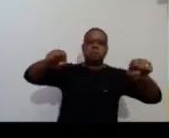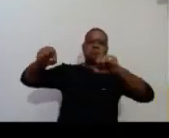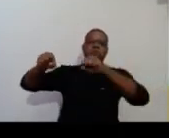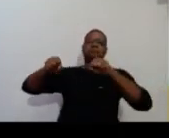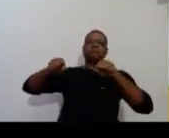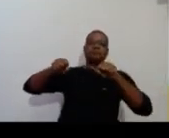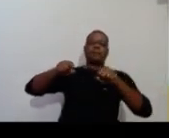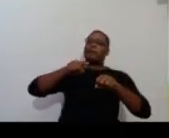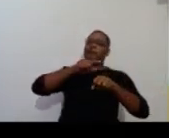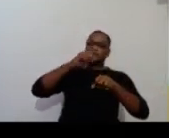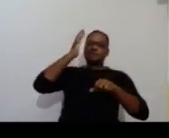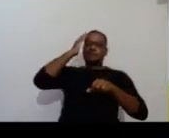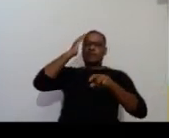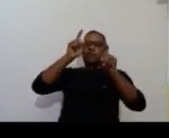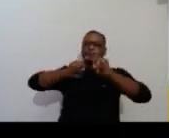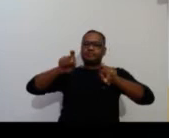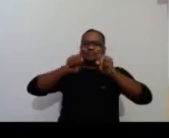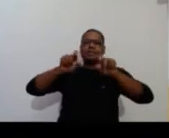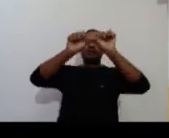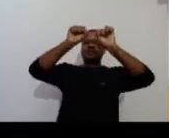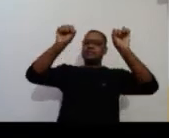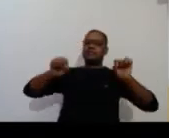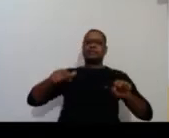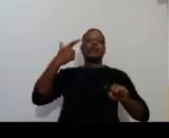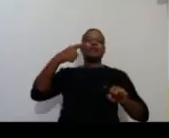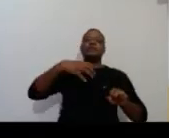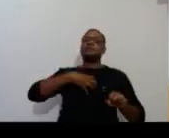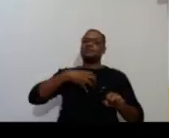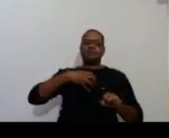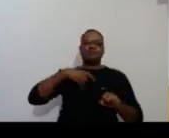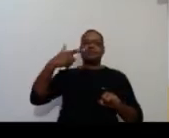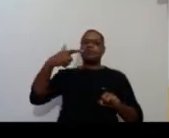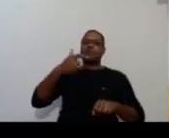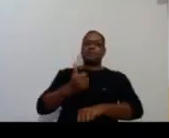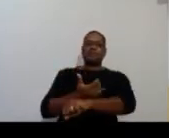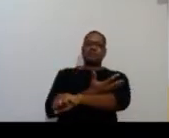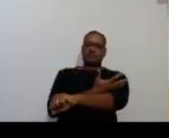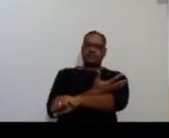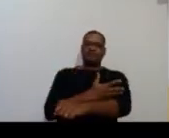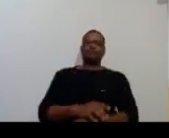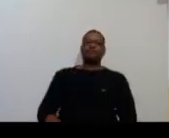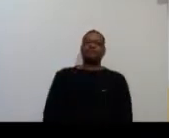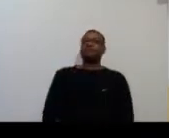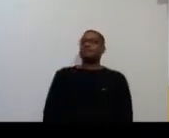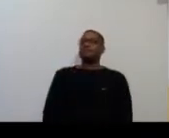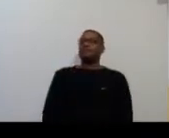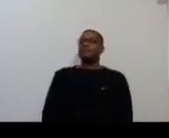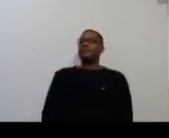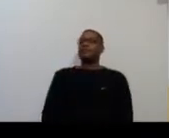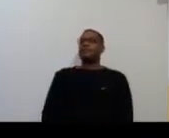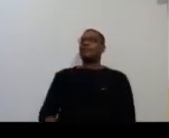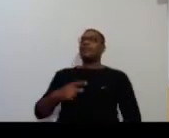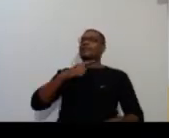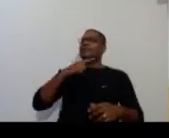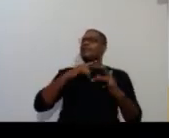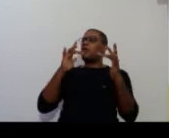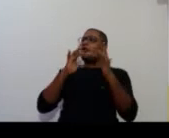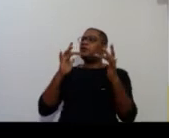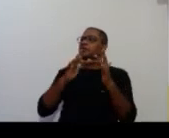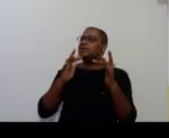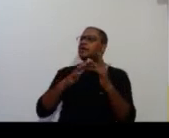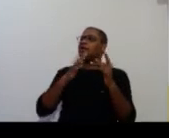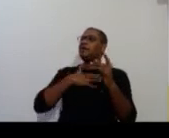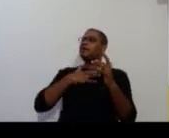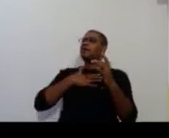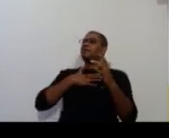muito, coloca só o último slide, por favor, último não, penúltimo, né? Essas são minhas redes, obrigada.